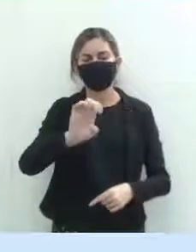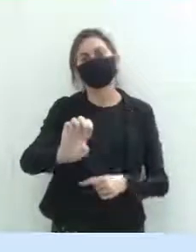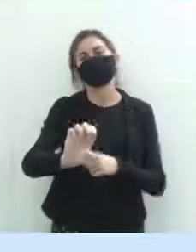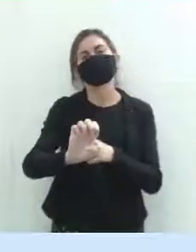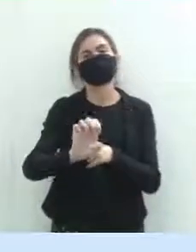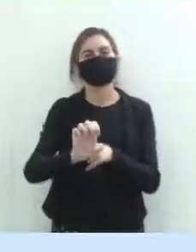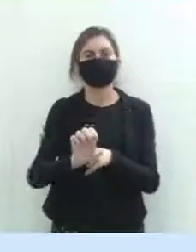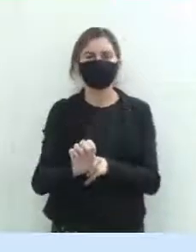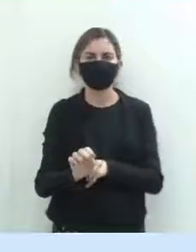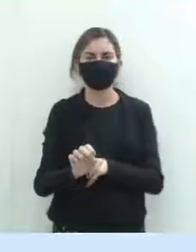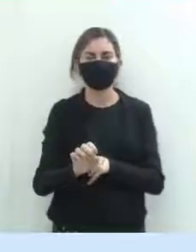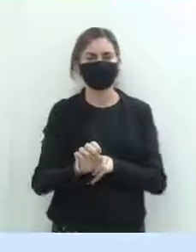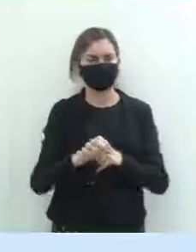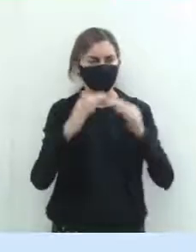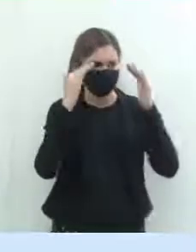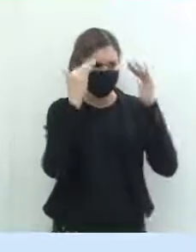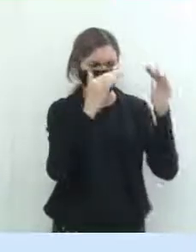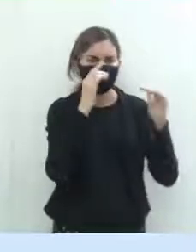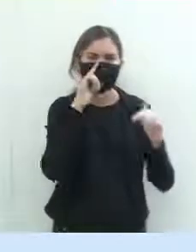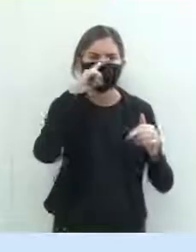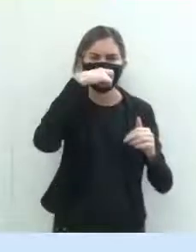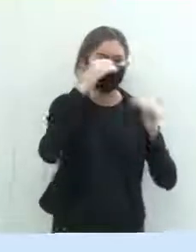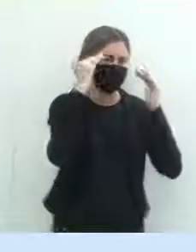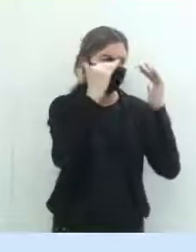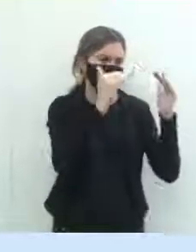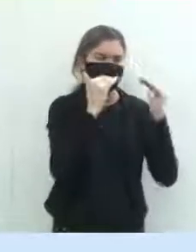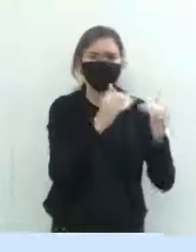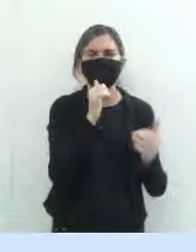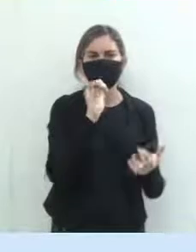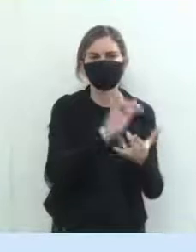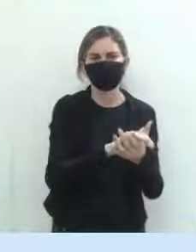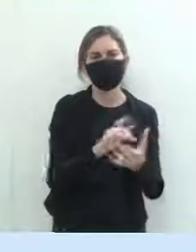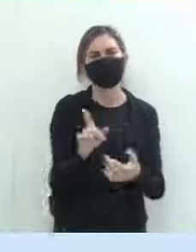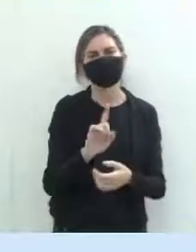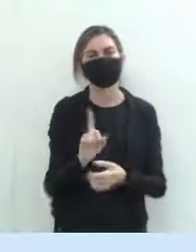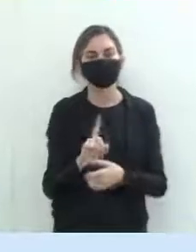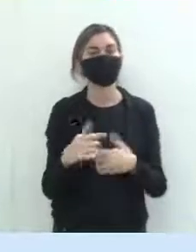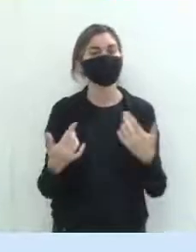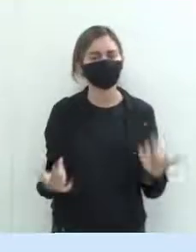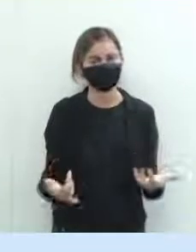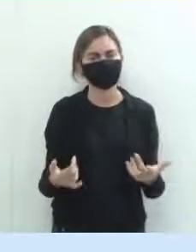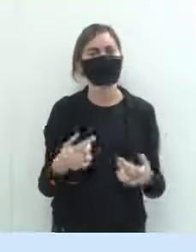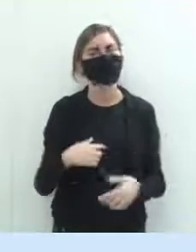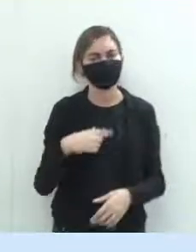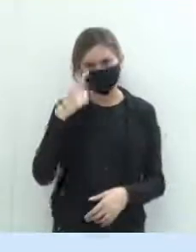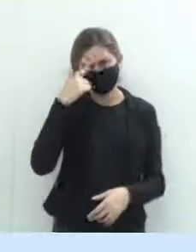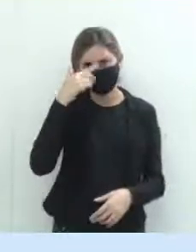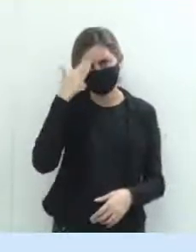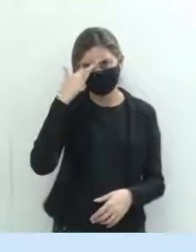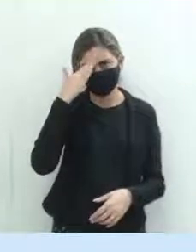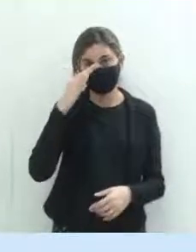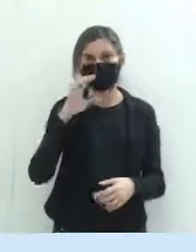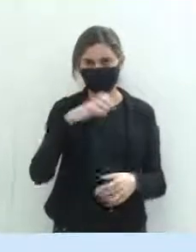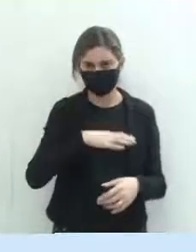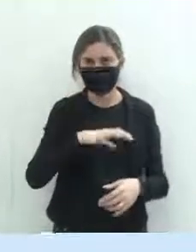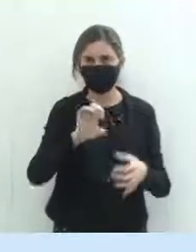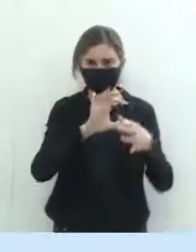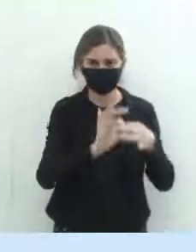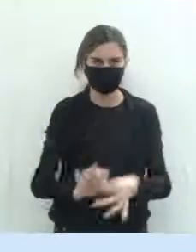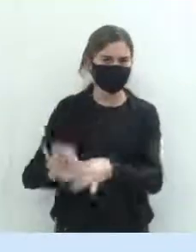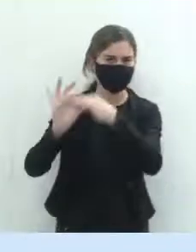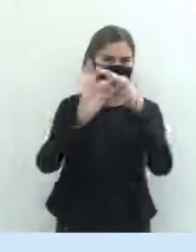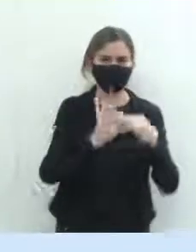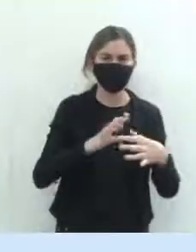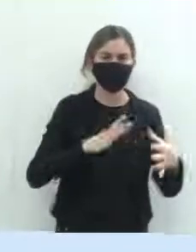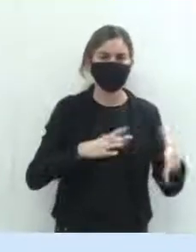da não fidelidade, né? Ou seja, do adultério, ok? Deu para entender como a ética ela se torna universal, não importa